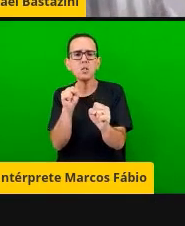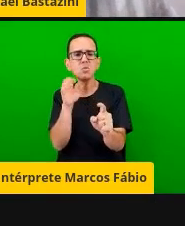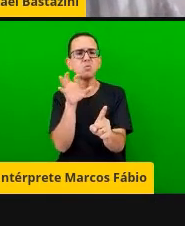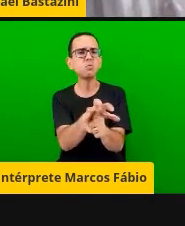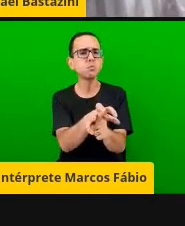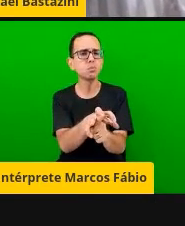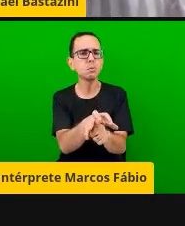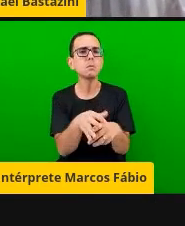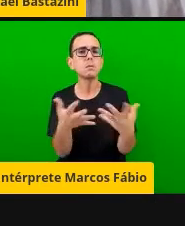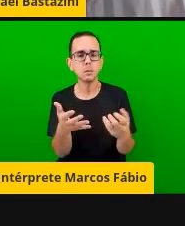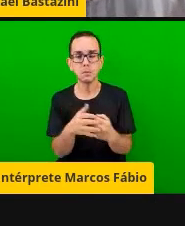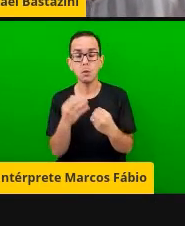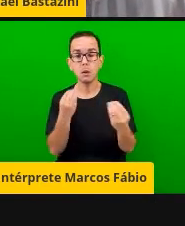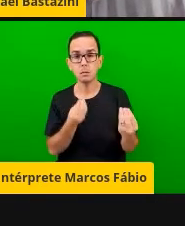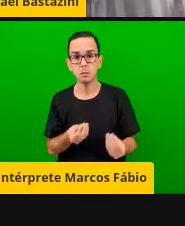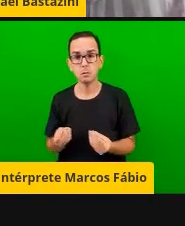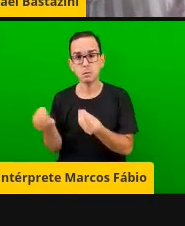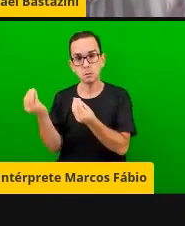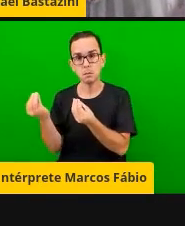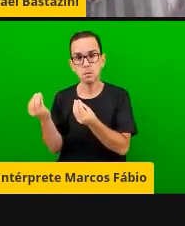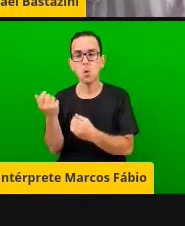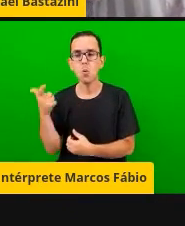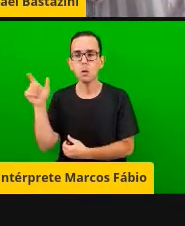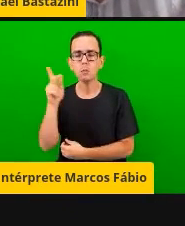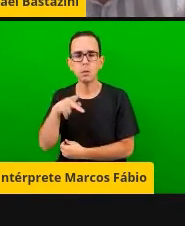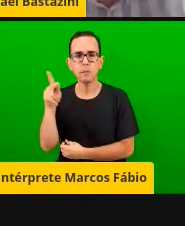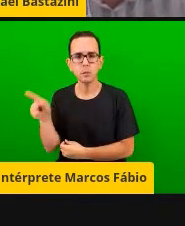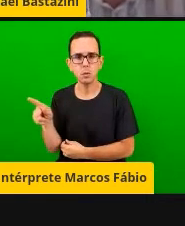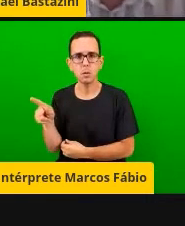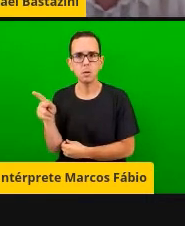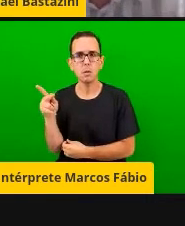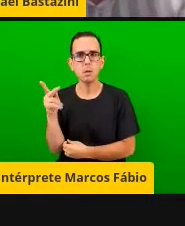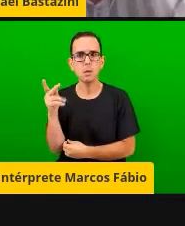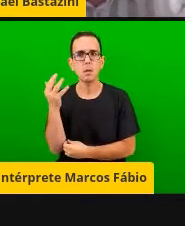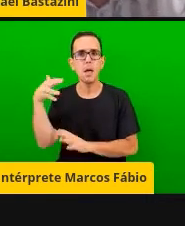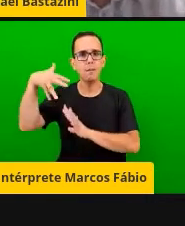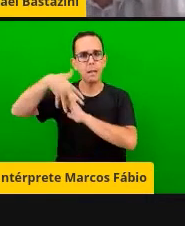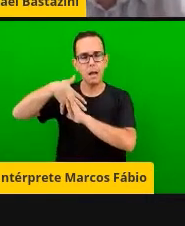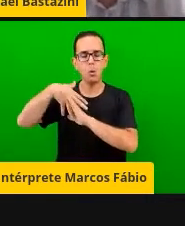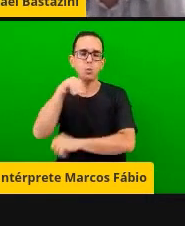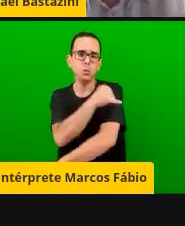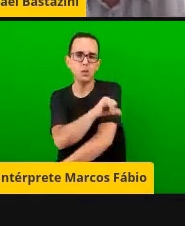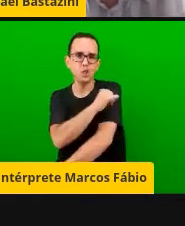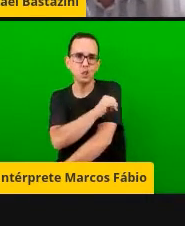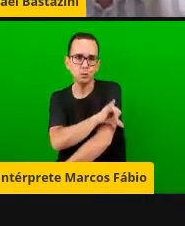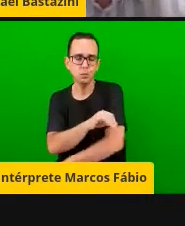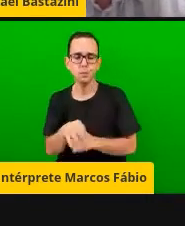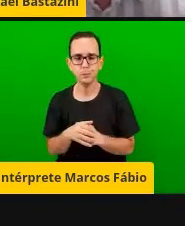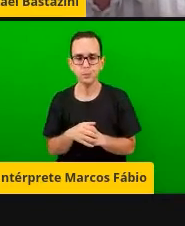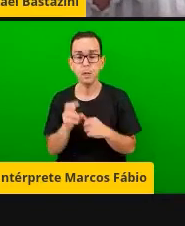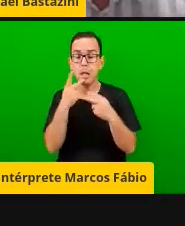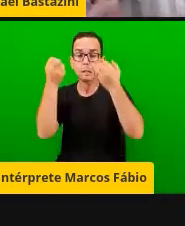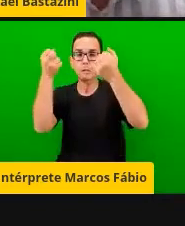vou trazer um professor da Federal do Rio de Janeiro, o José Luiz Fiore. Ele fala que esse